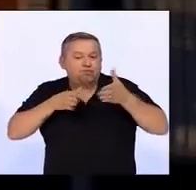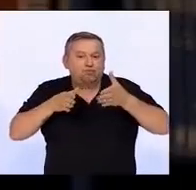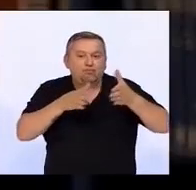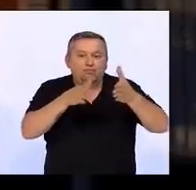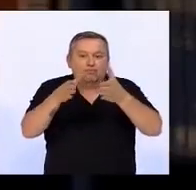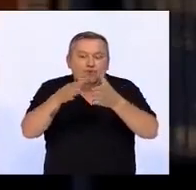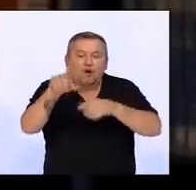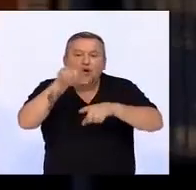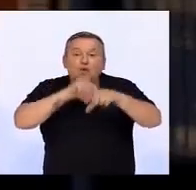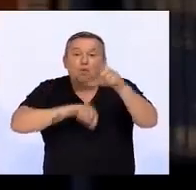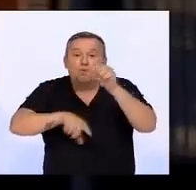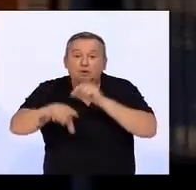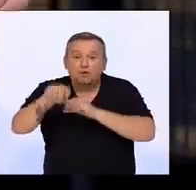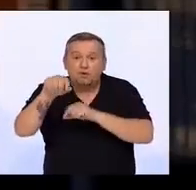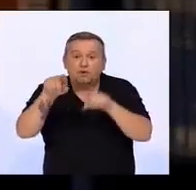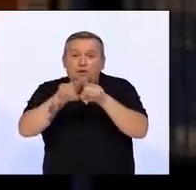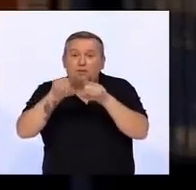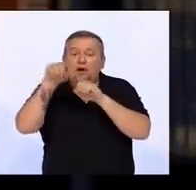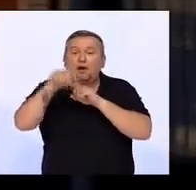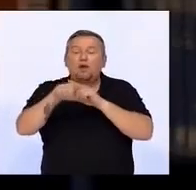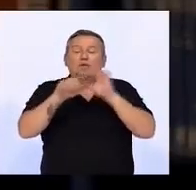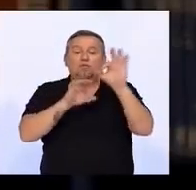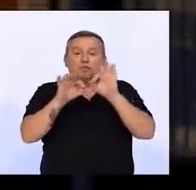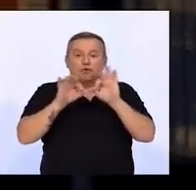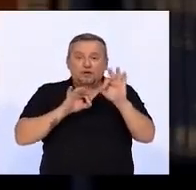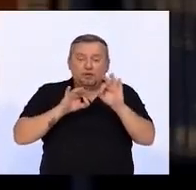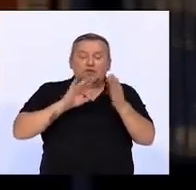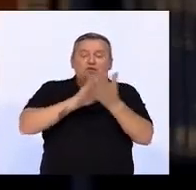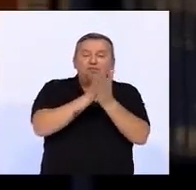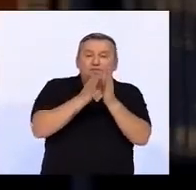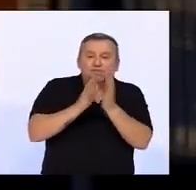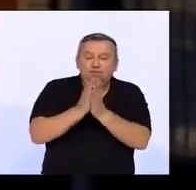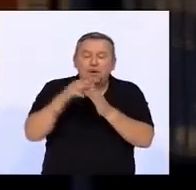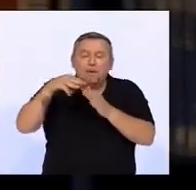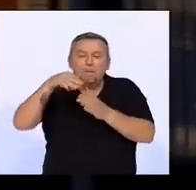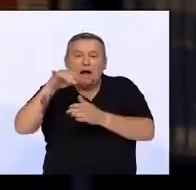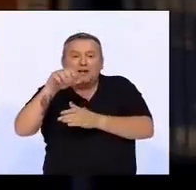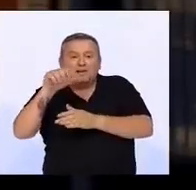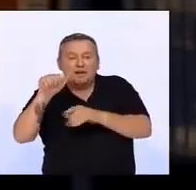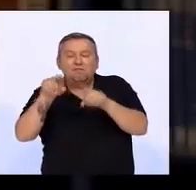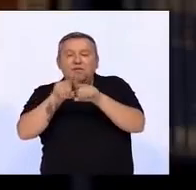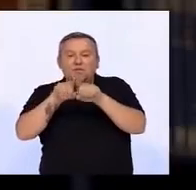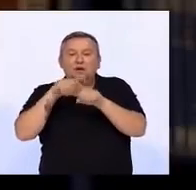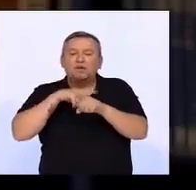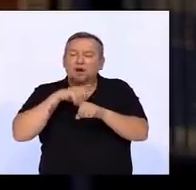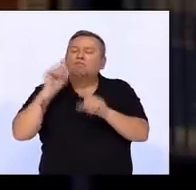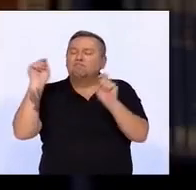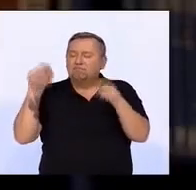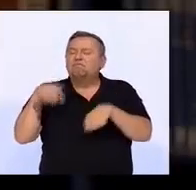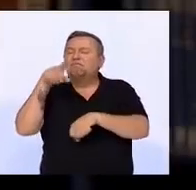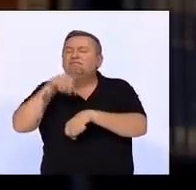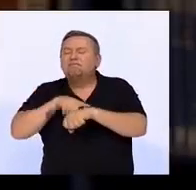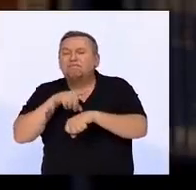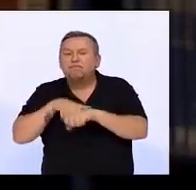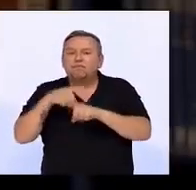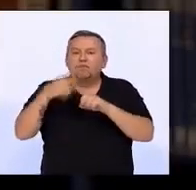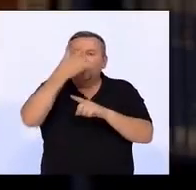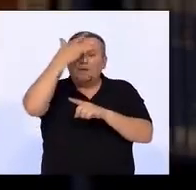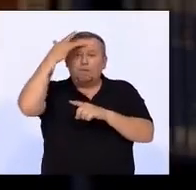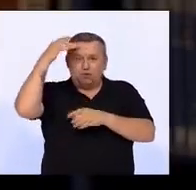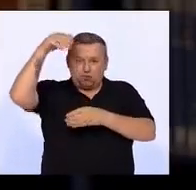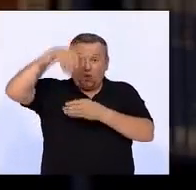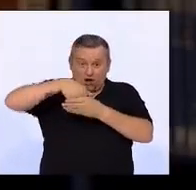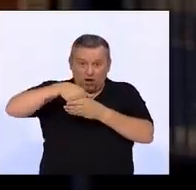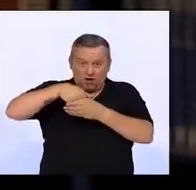caminho alternativo a este processo de radicalização em marcha. Eu acho que ainda é tempo. Por quê? Porque o eleitor, por